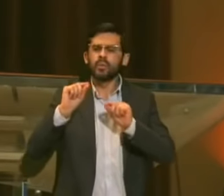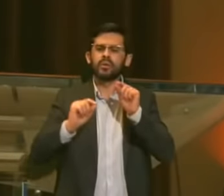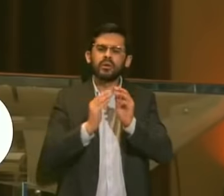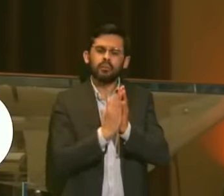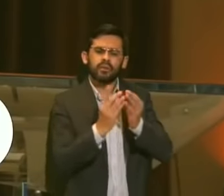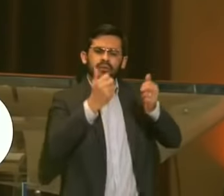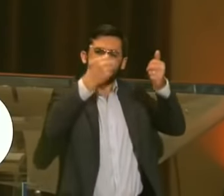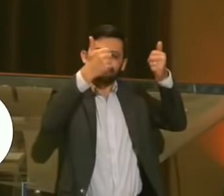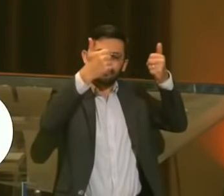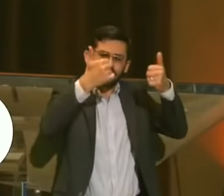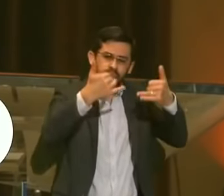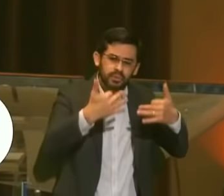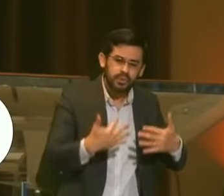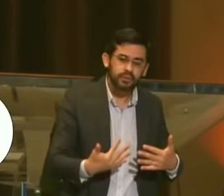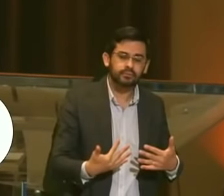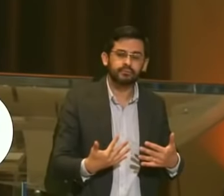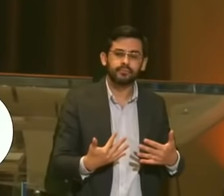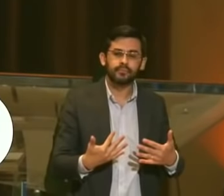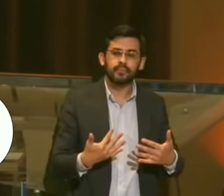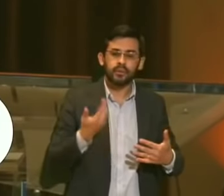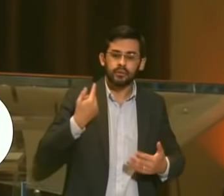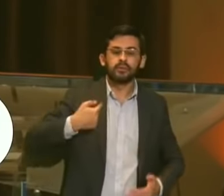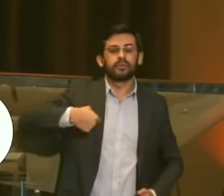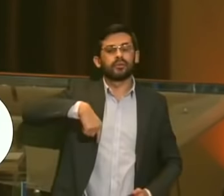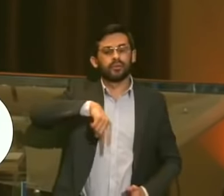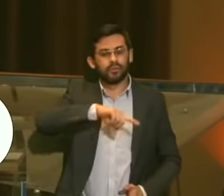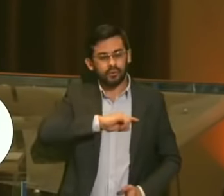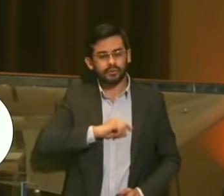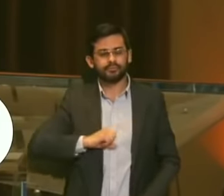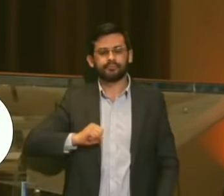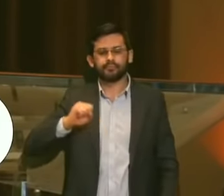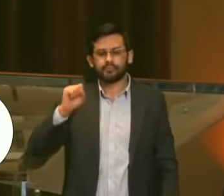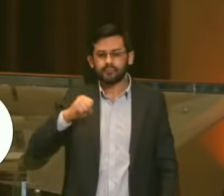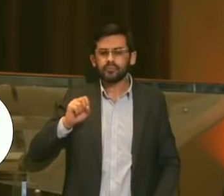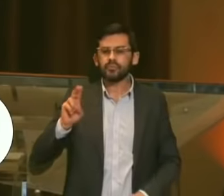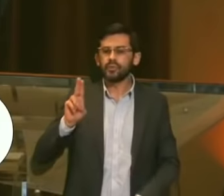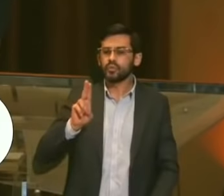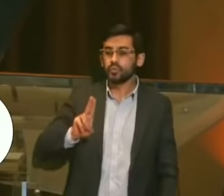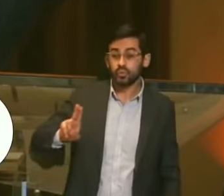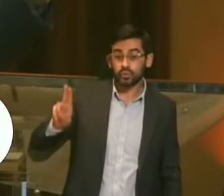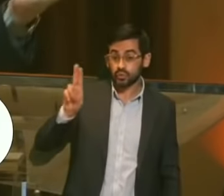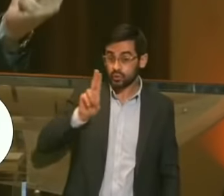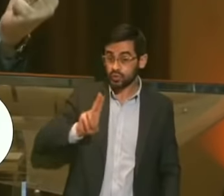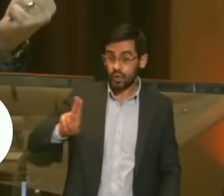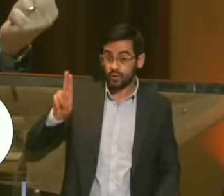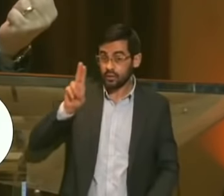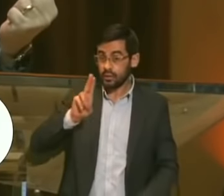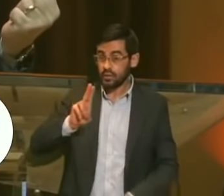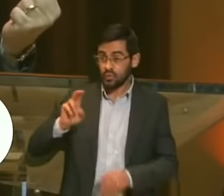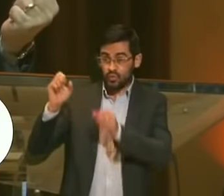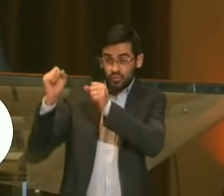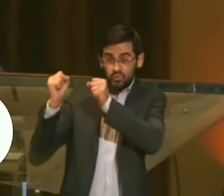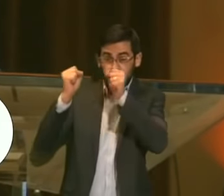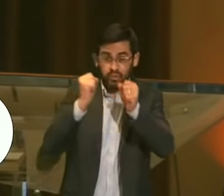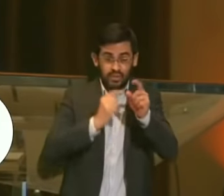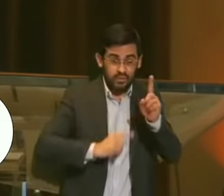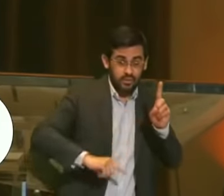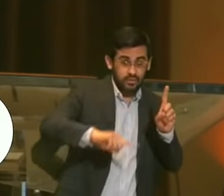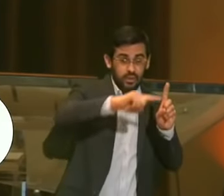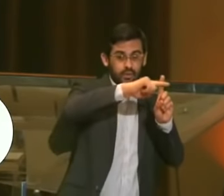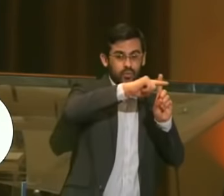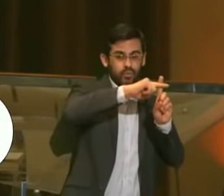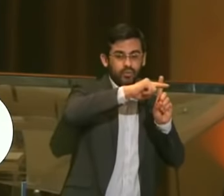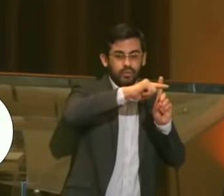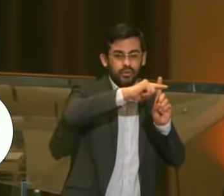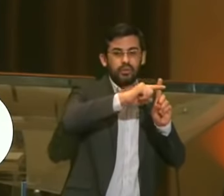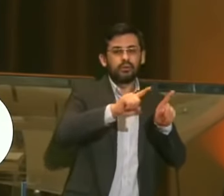dizendo é que nós vamos usar o poder da cruz e o